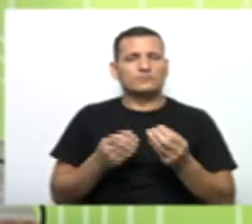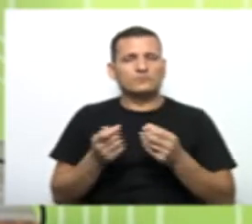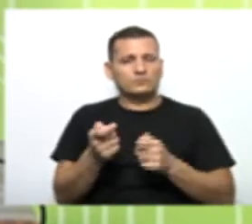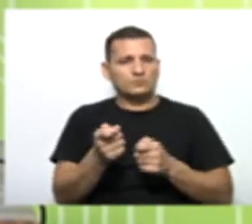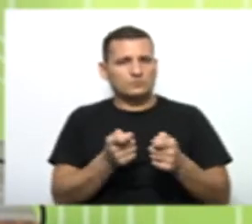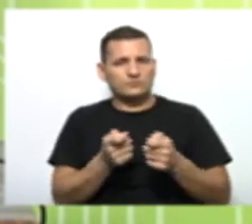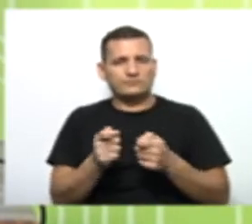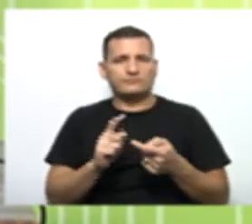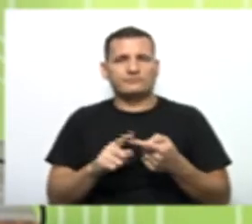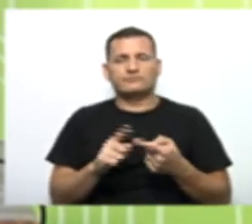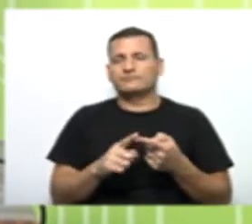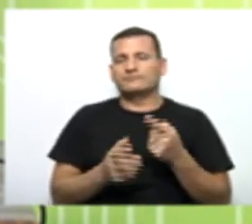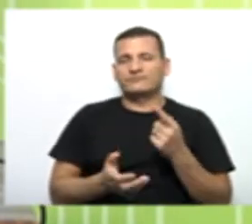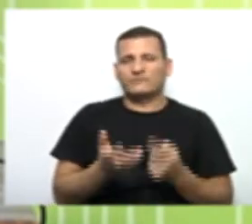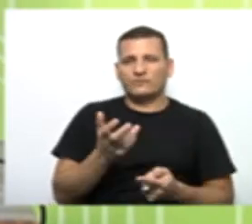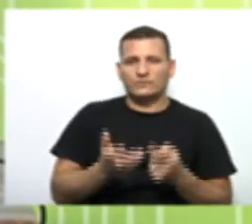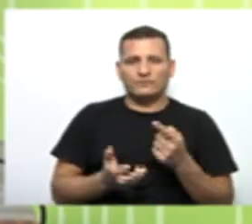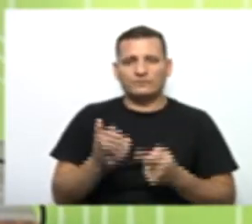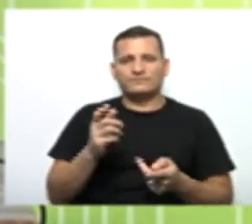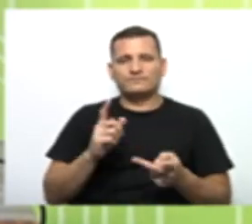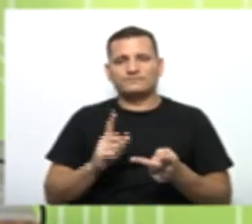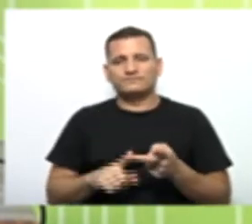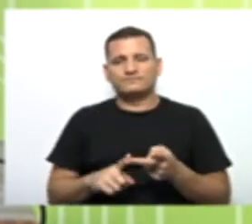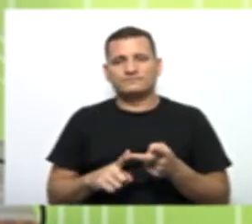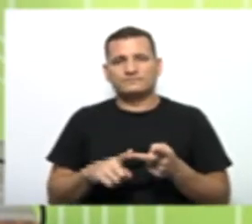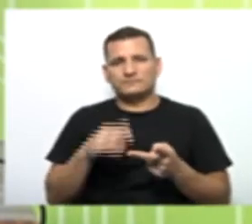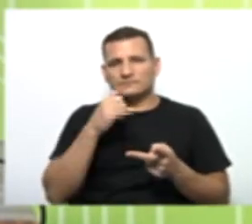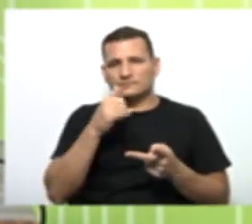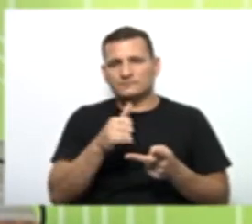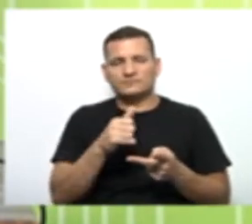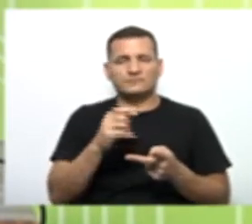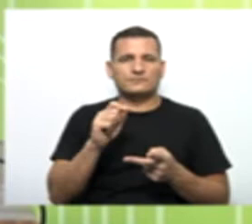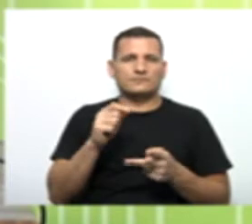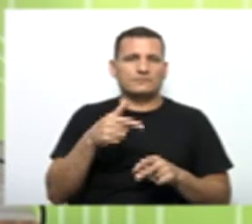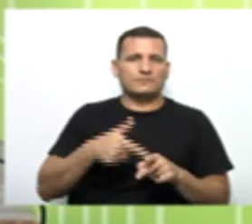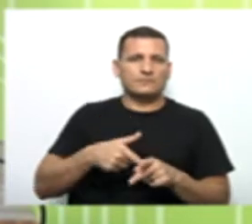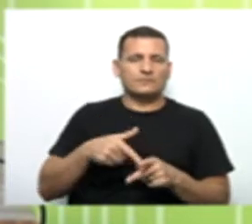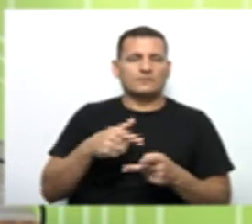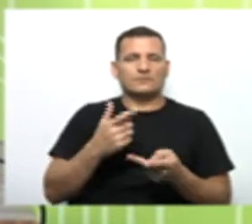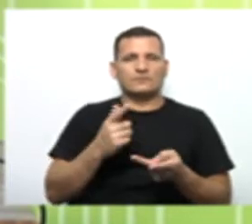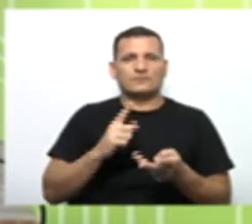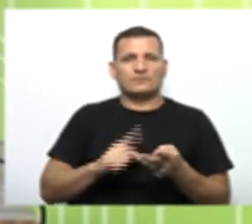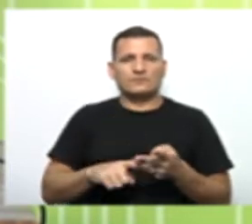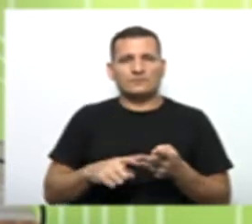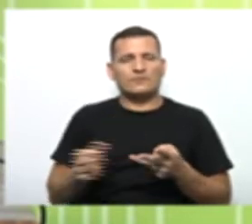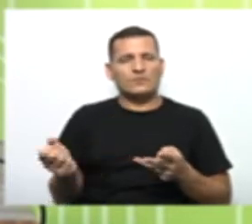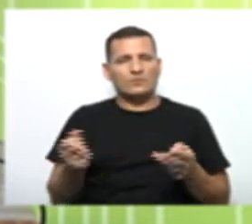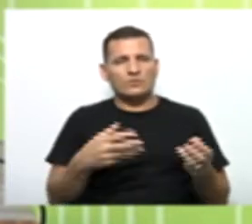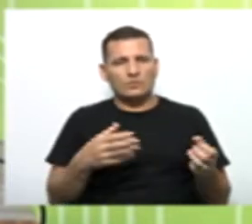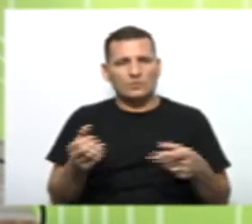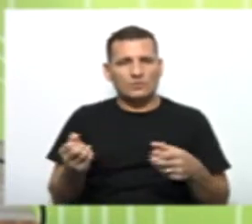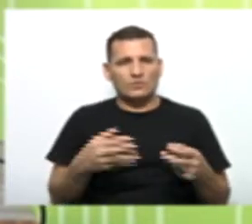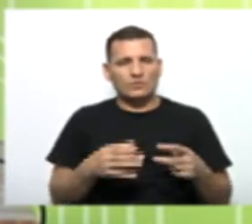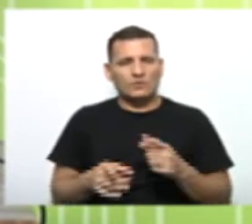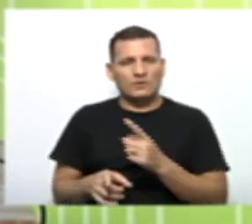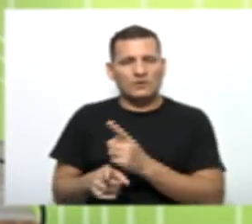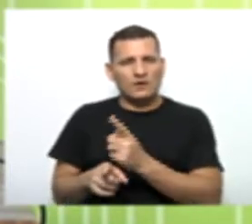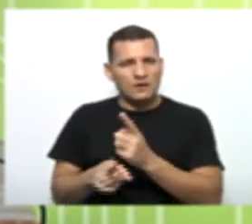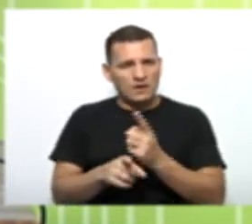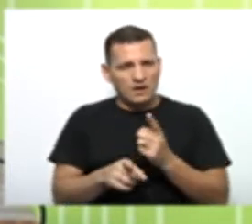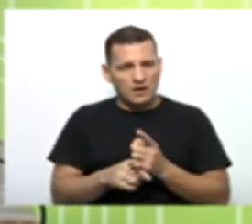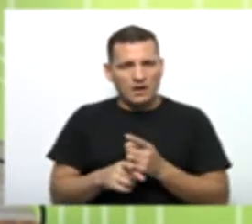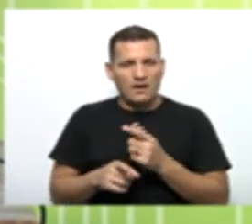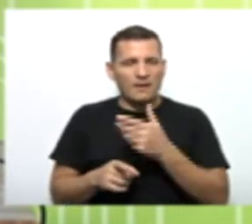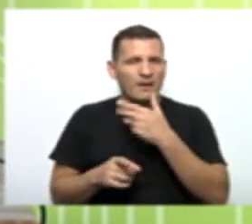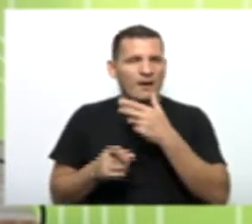como carvão, como a energia contida no petróleo. E essas novas formas de energia que o homem consegue explorar